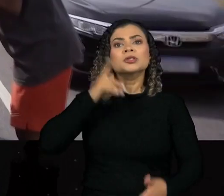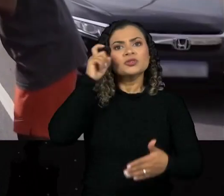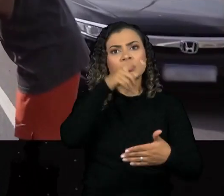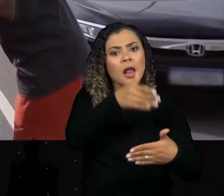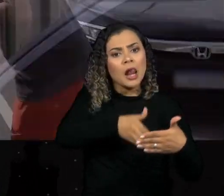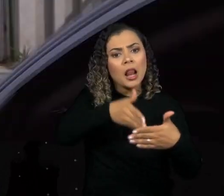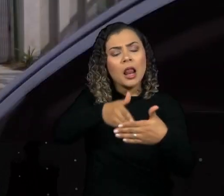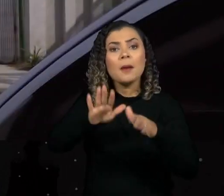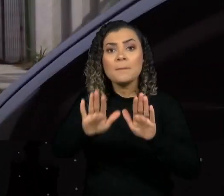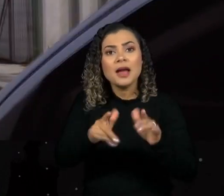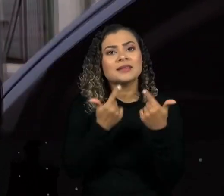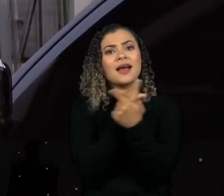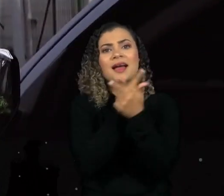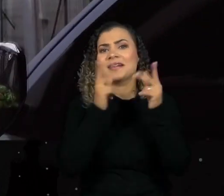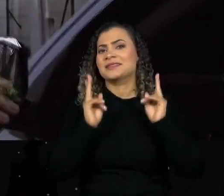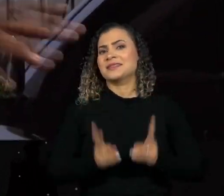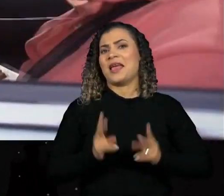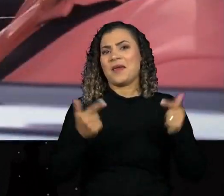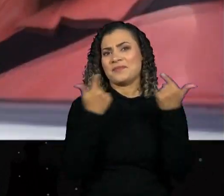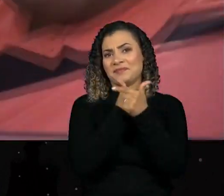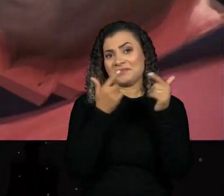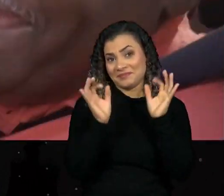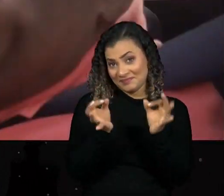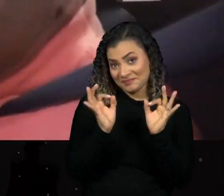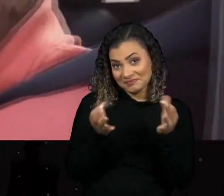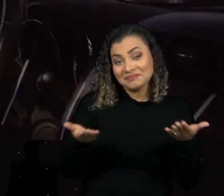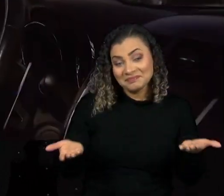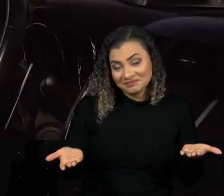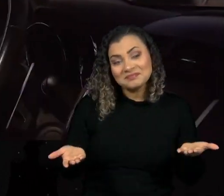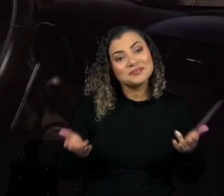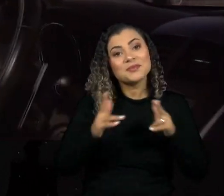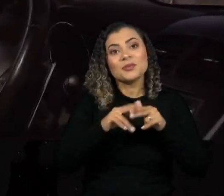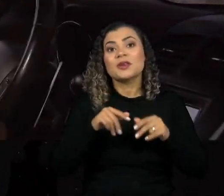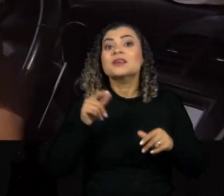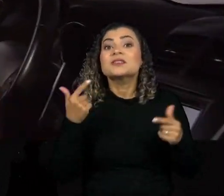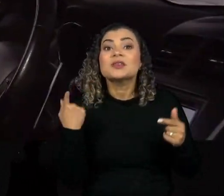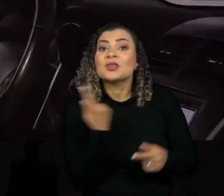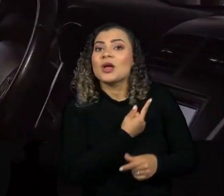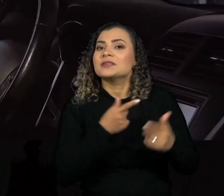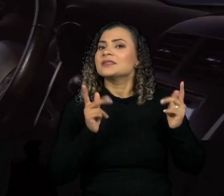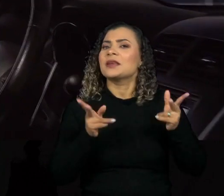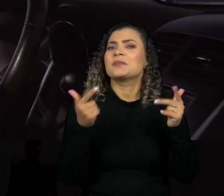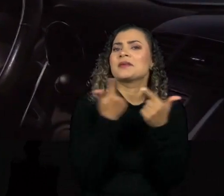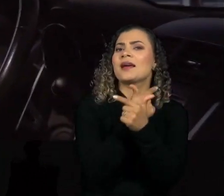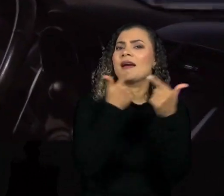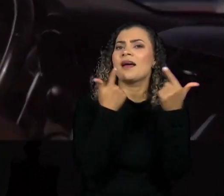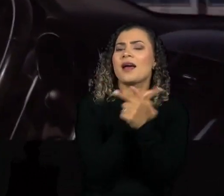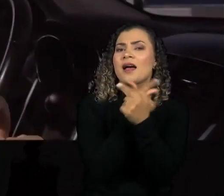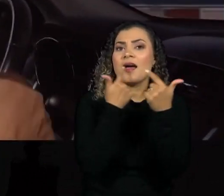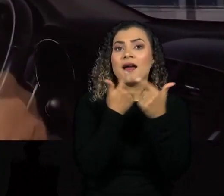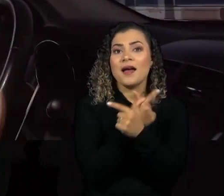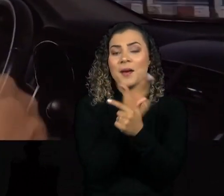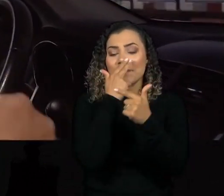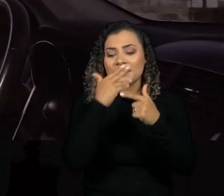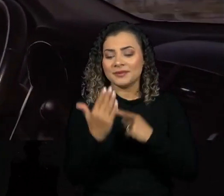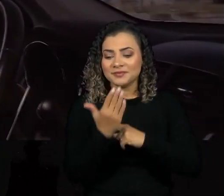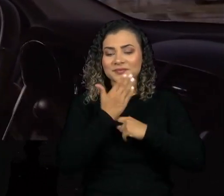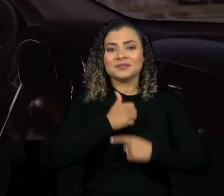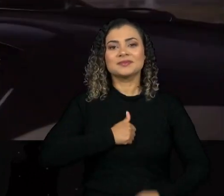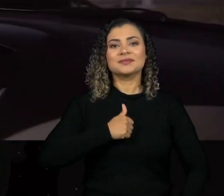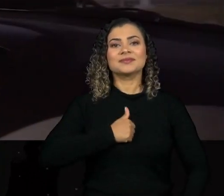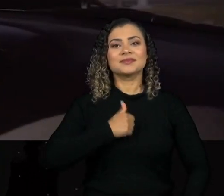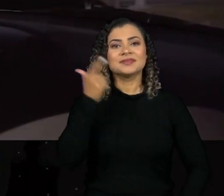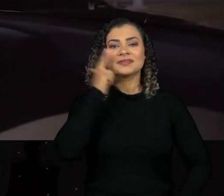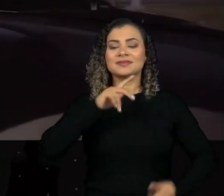dificuldades, mas a gente não deixa de rir. Num nível um pouco mais profundo, o riso tem esse poder de elevar a autoestima